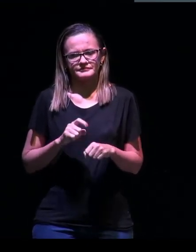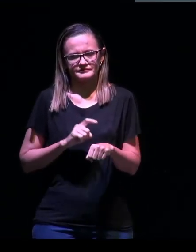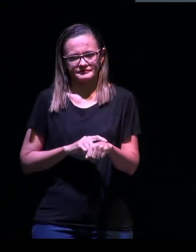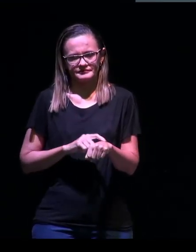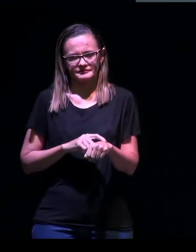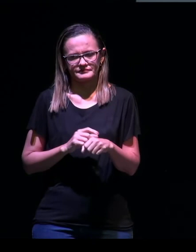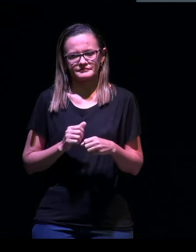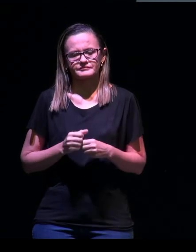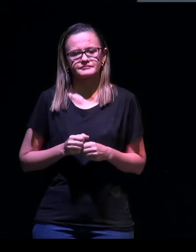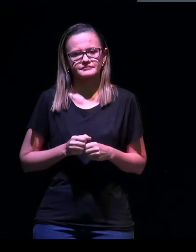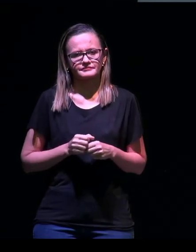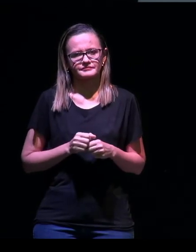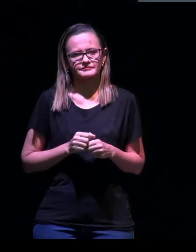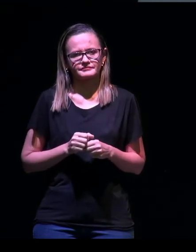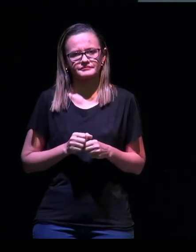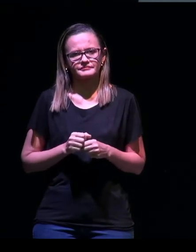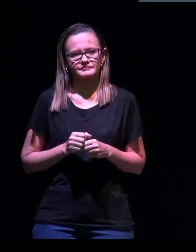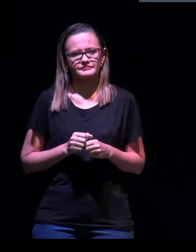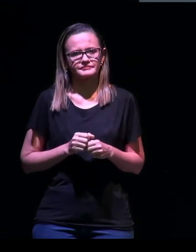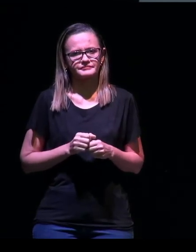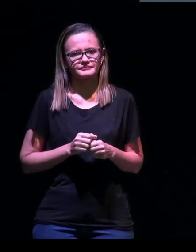É o próximo.